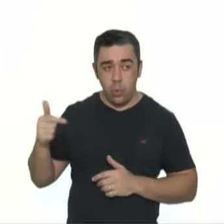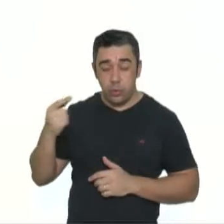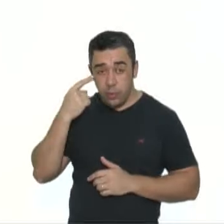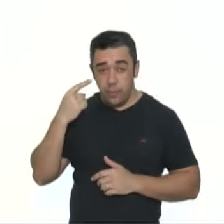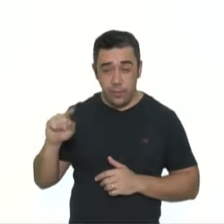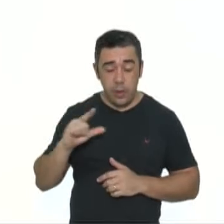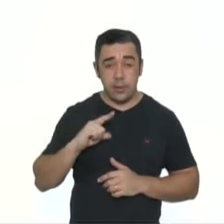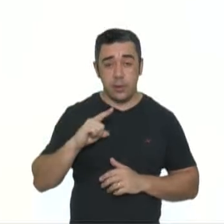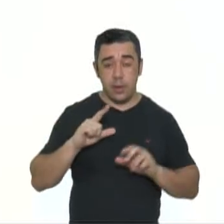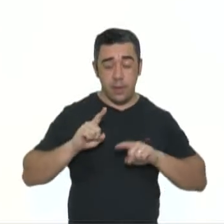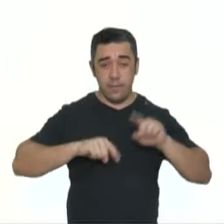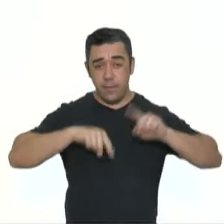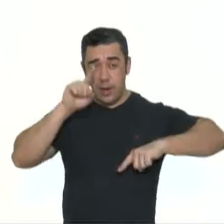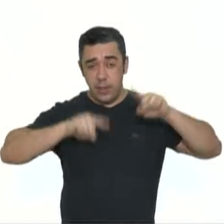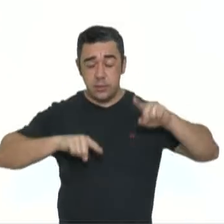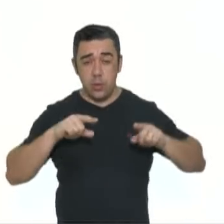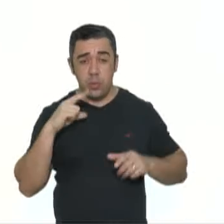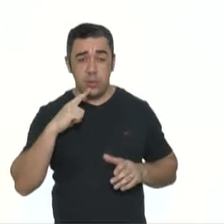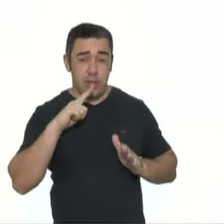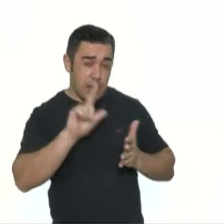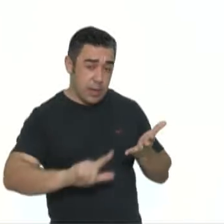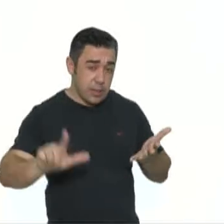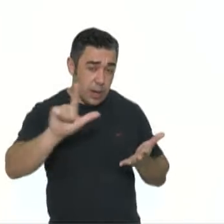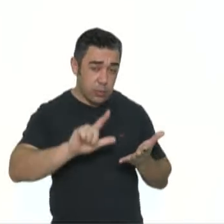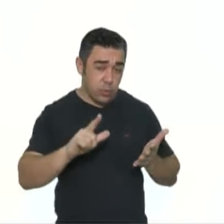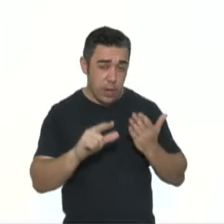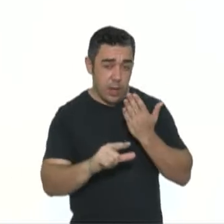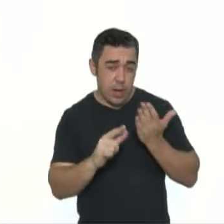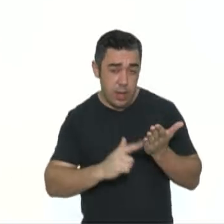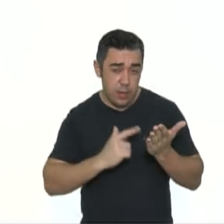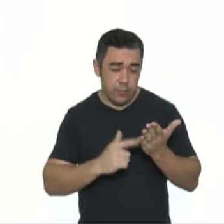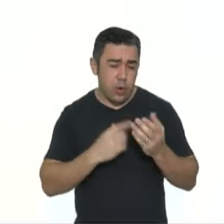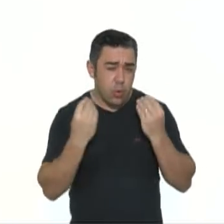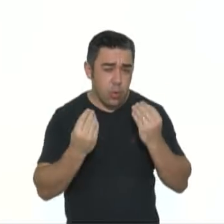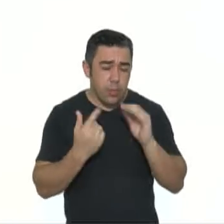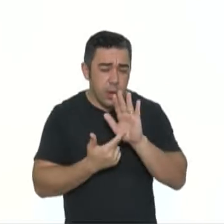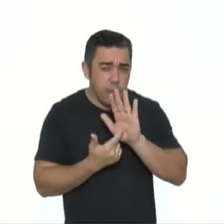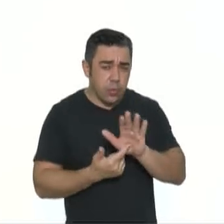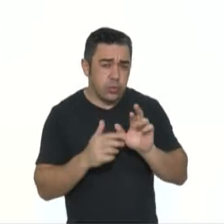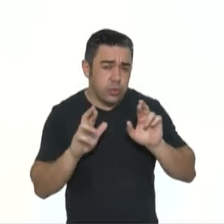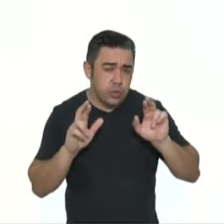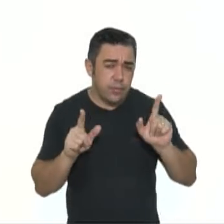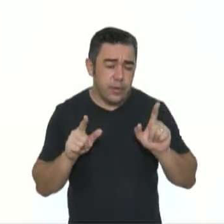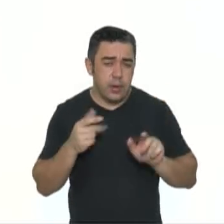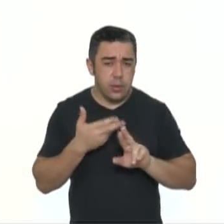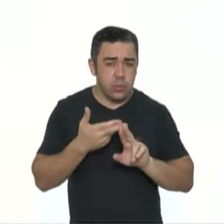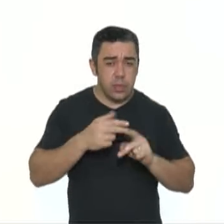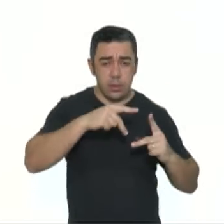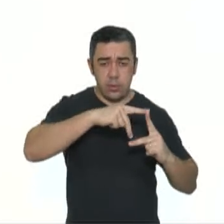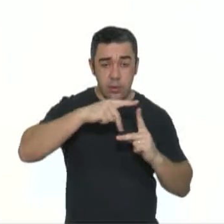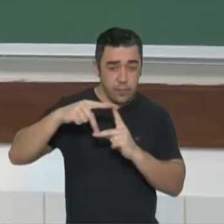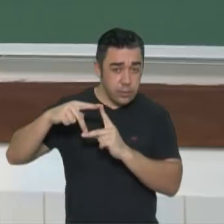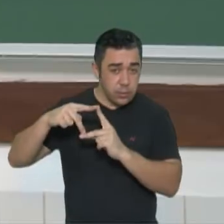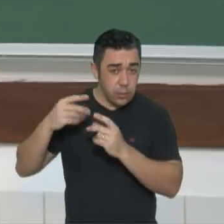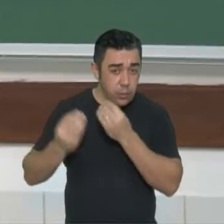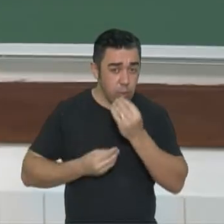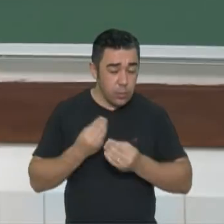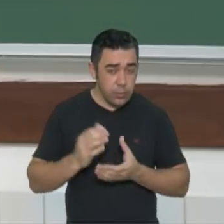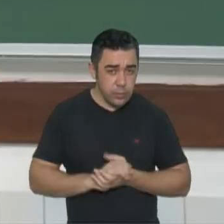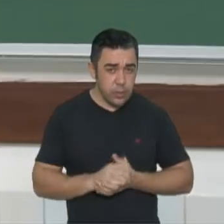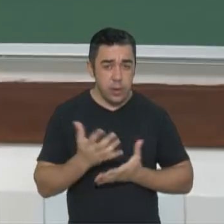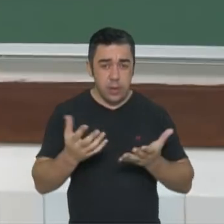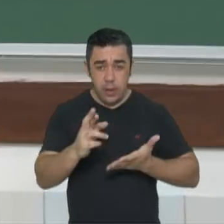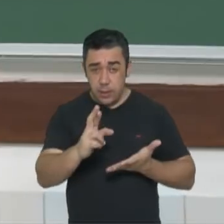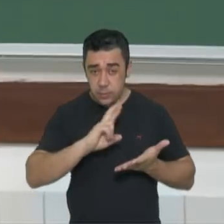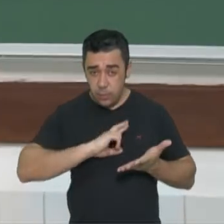acerca da variação linguística presente na literatura, certo? Como ele demonstrou que ela é diferente da usada nas revistinhas, então, meus amigos, quero que vocês